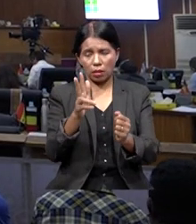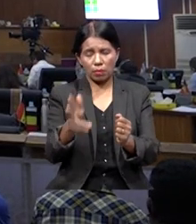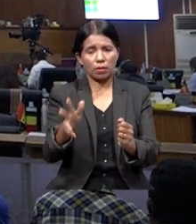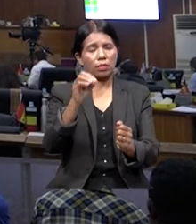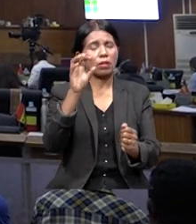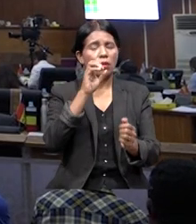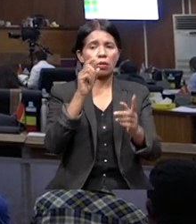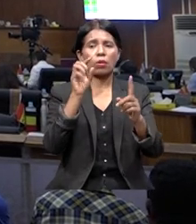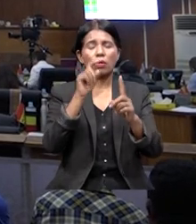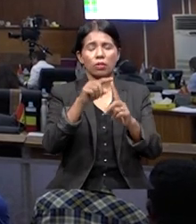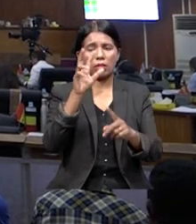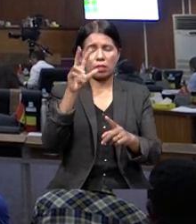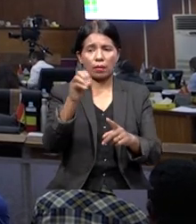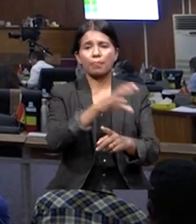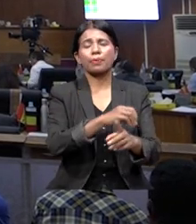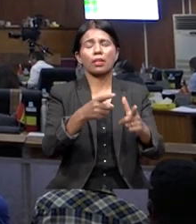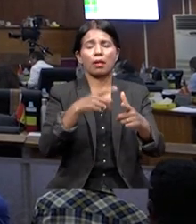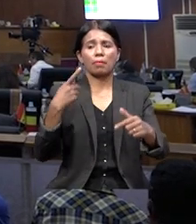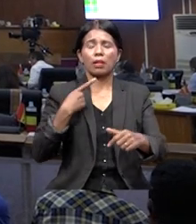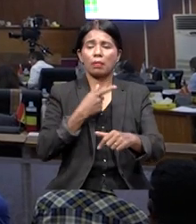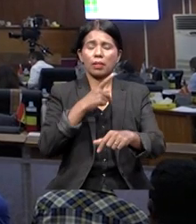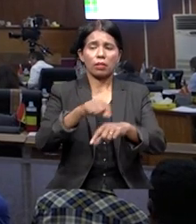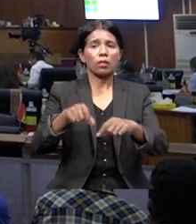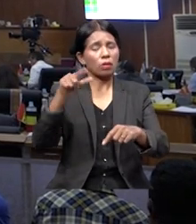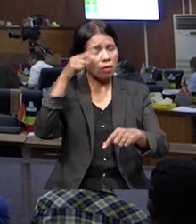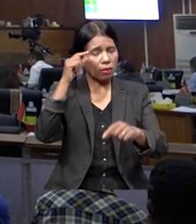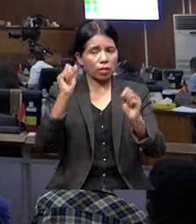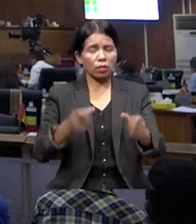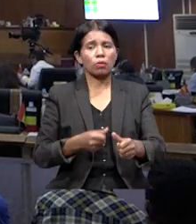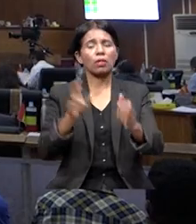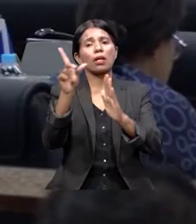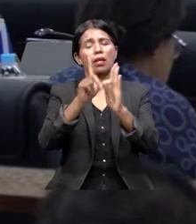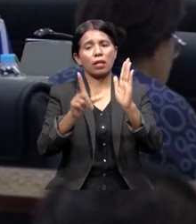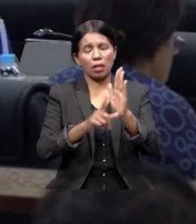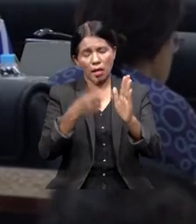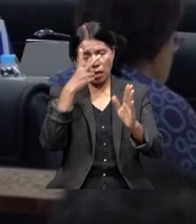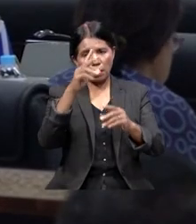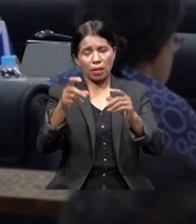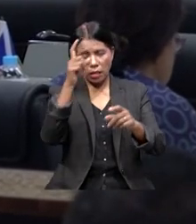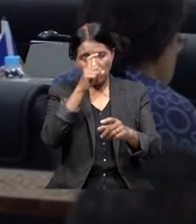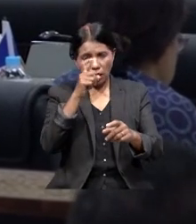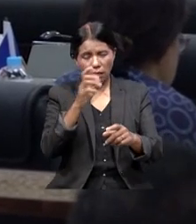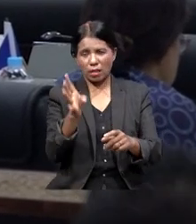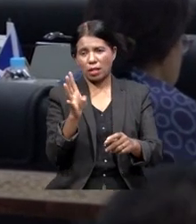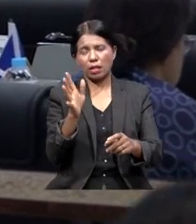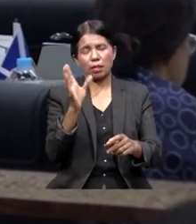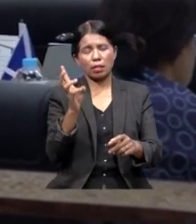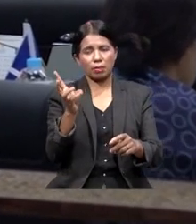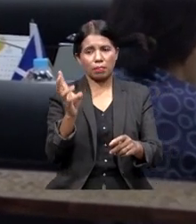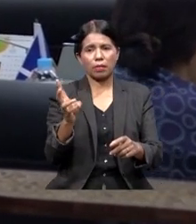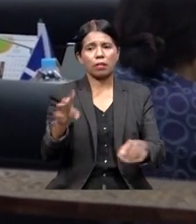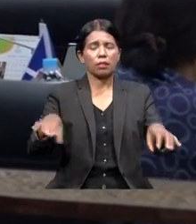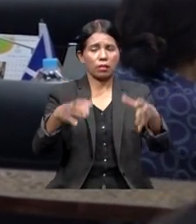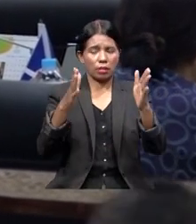zero, no abstenção tolo. Com a aprovação, né, o Parlamento autoriza o governo a tomar legislação com fixa limite idade no causa sira, a coto relação